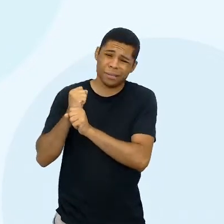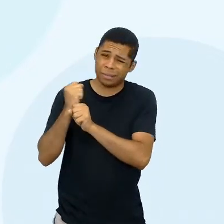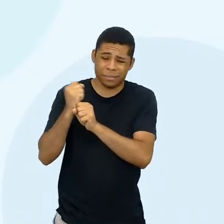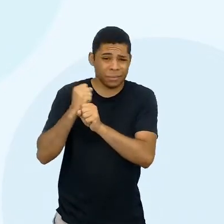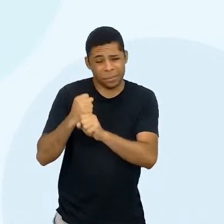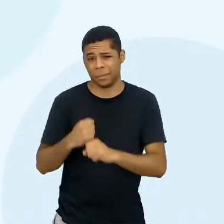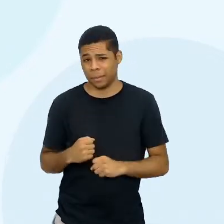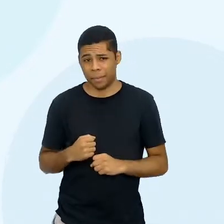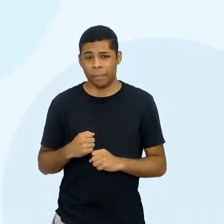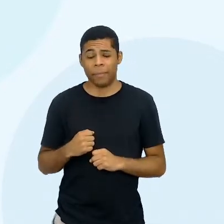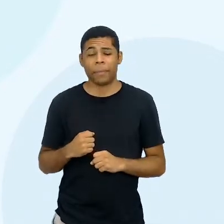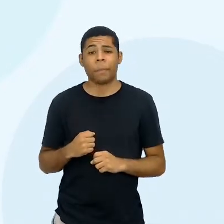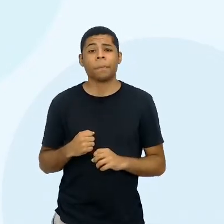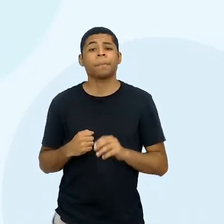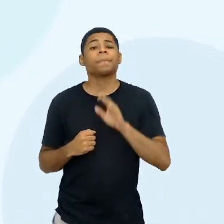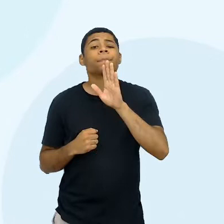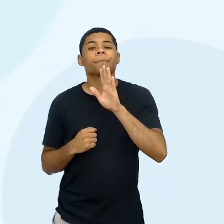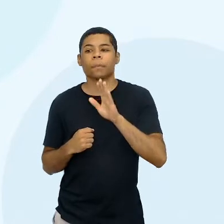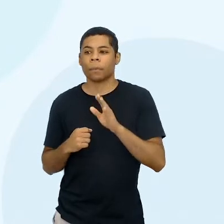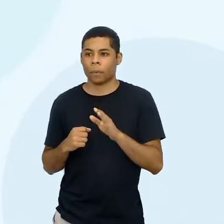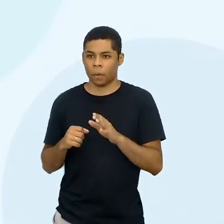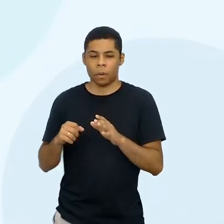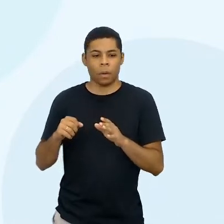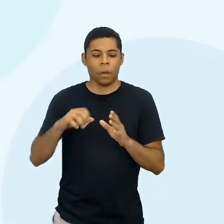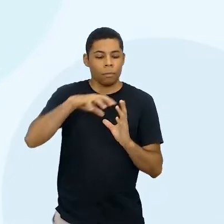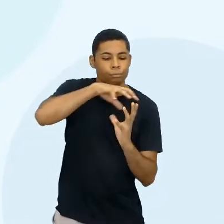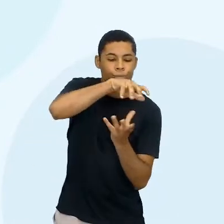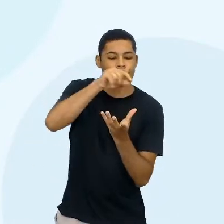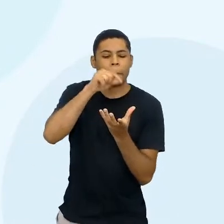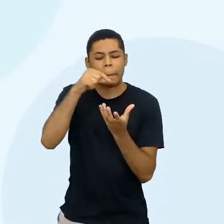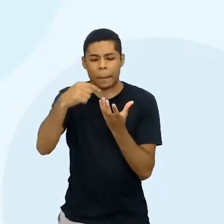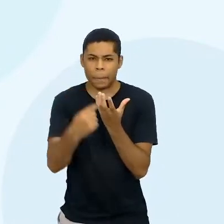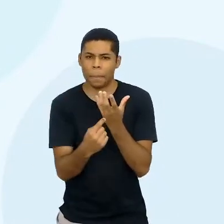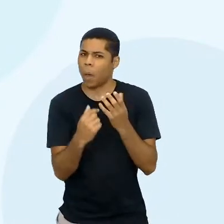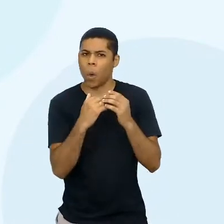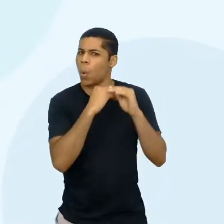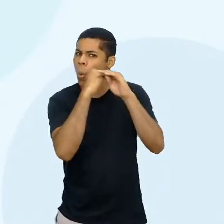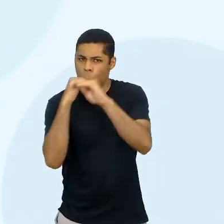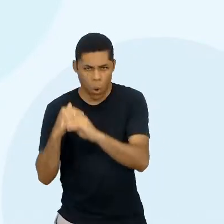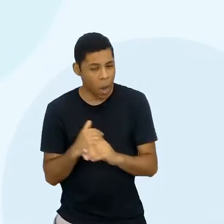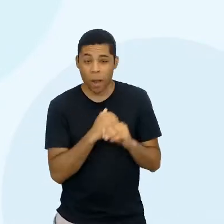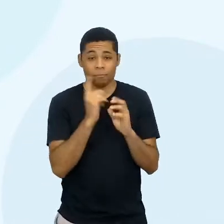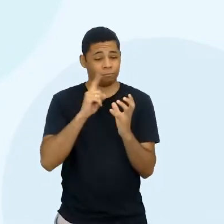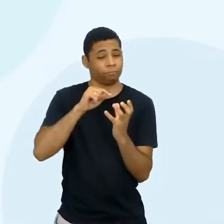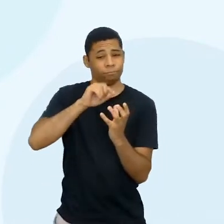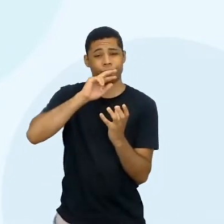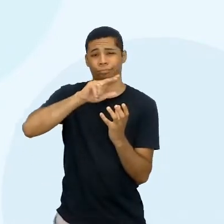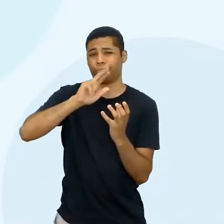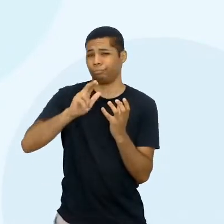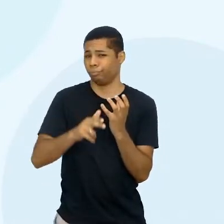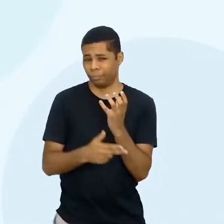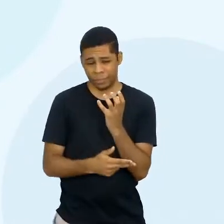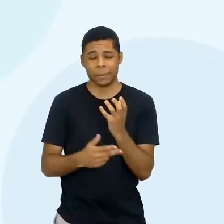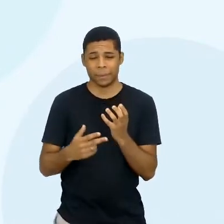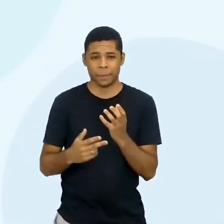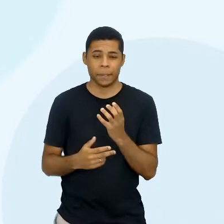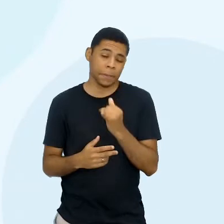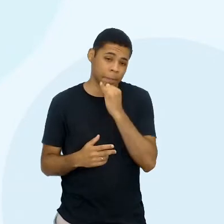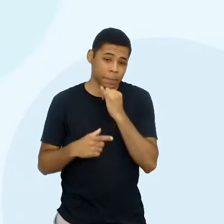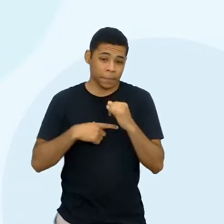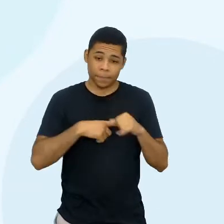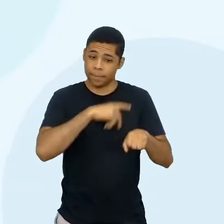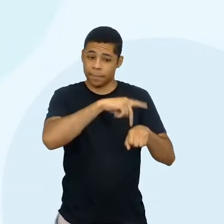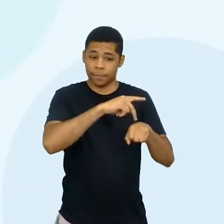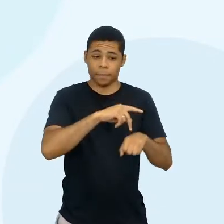todos ocorrem na mesma proporção. E aí nós temos 3 tipos principais de rochas: as rochas